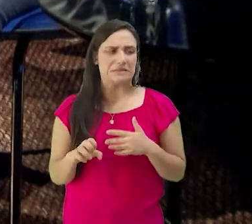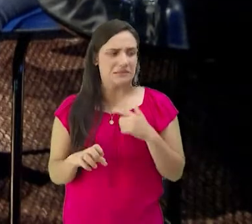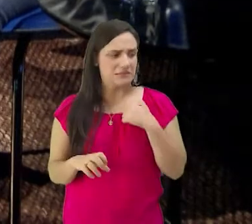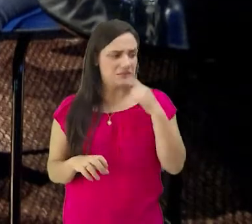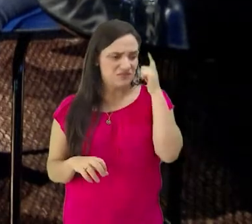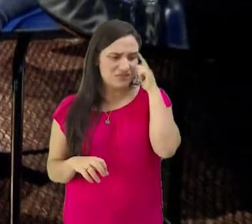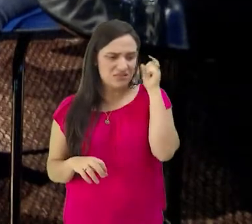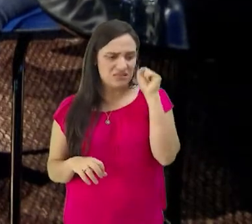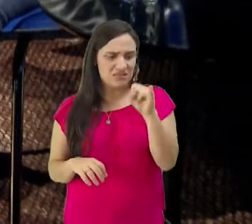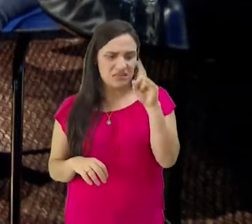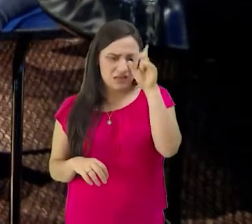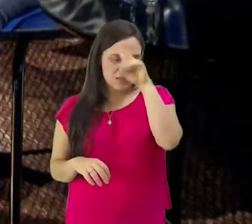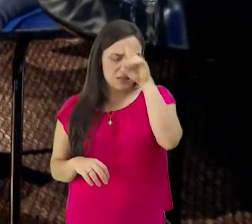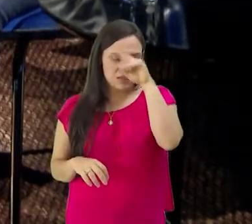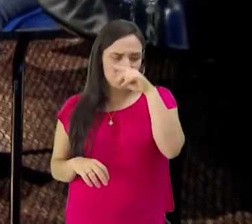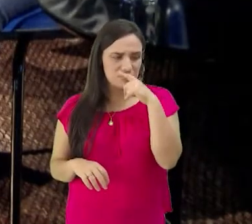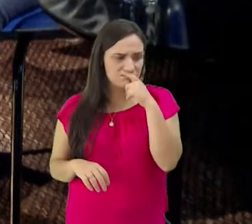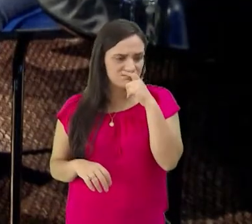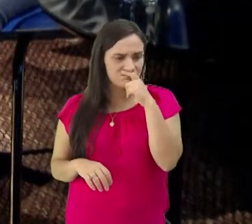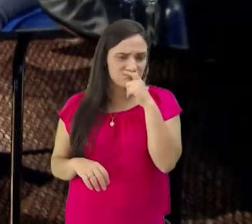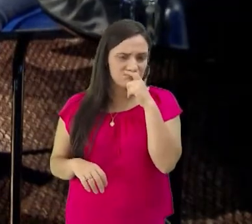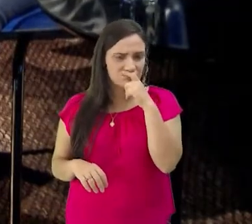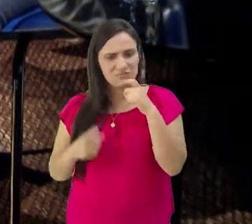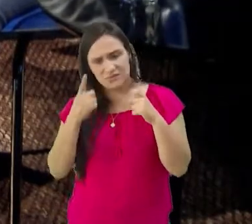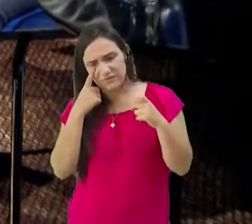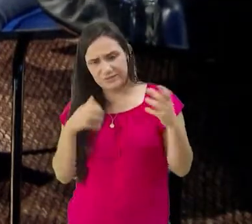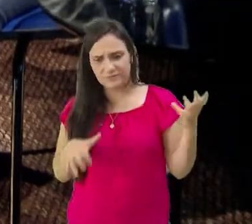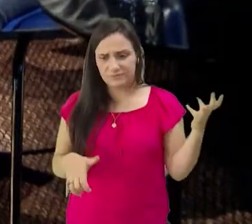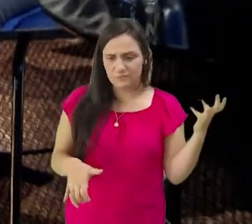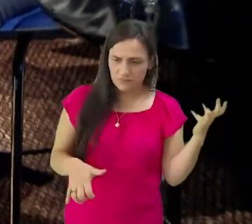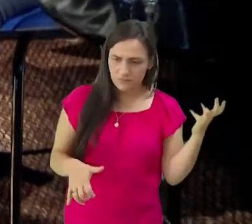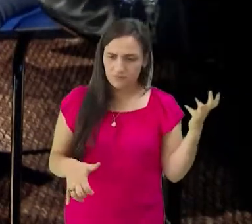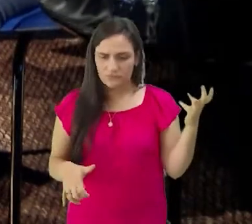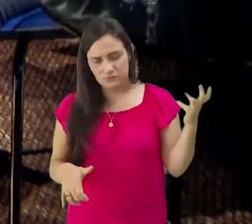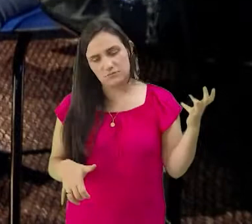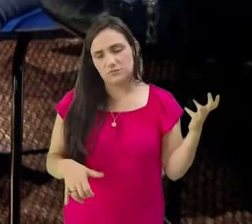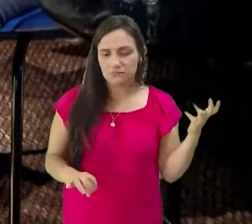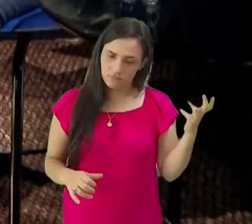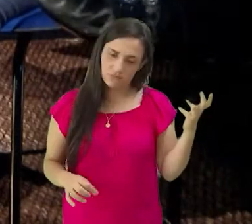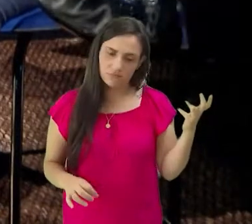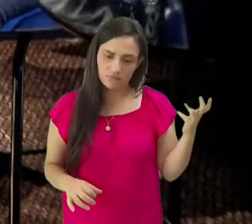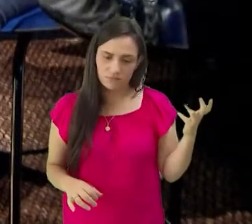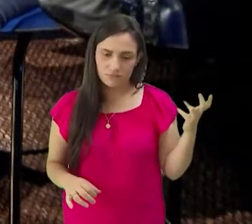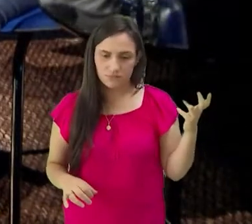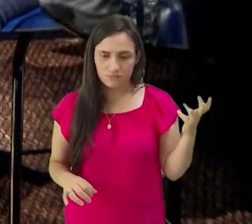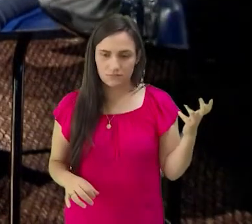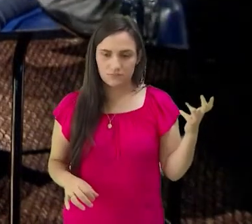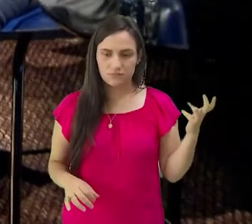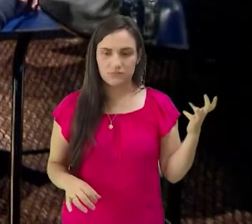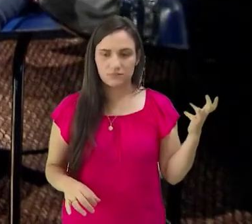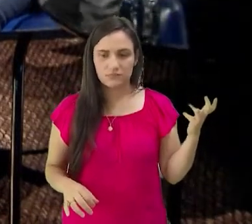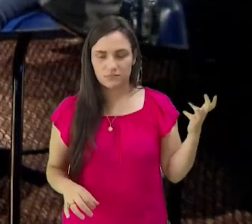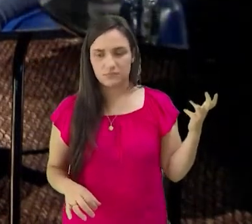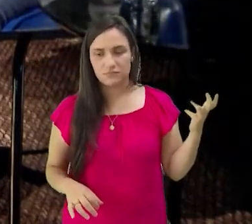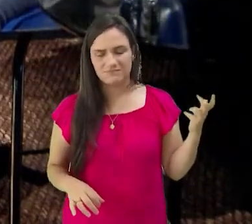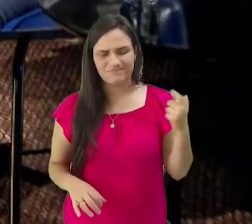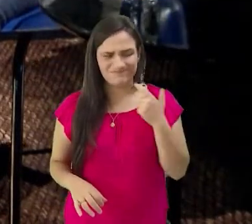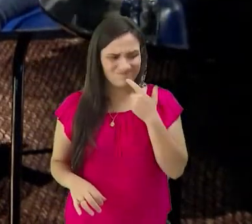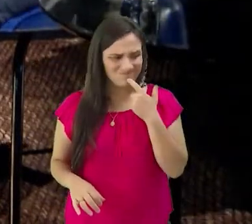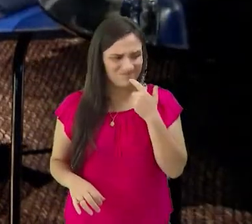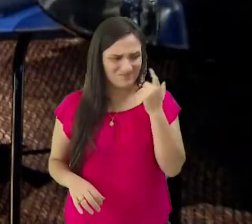pra gente. Putz, cara, Vagalume é terrível. Deixa eu lembrar. Uma harmona. Aqui é tudo improvisado, hein, pessoal? Eu nem sabia que ele era. Como é